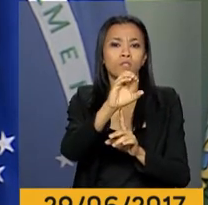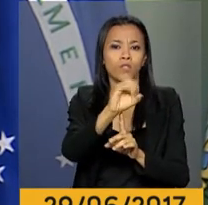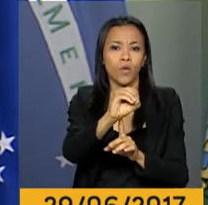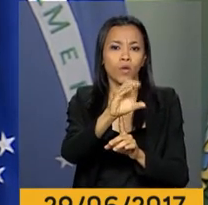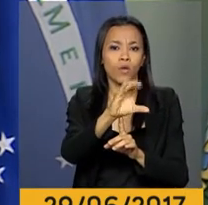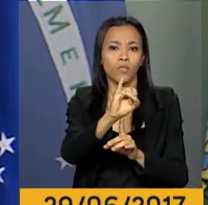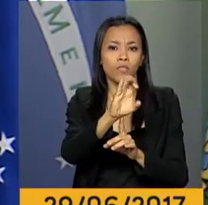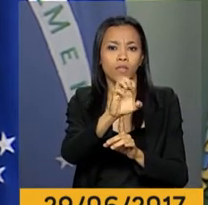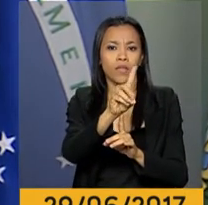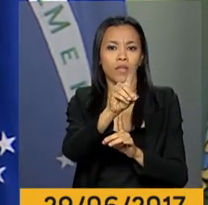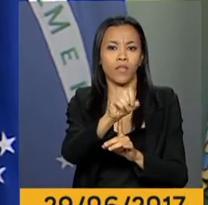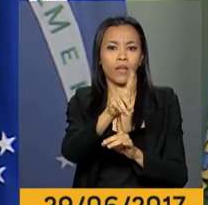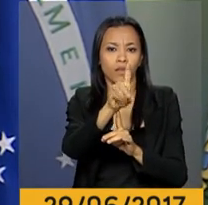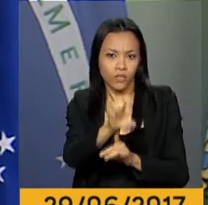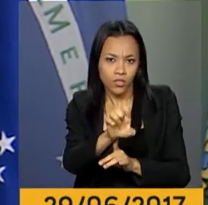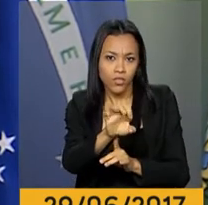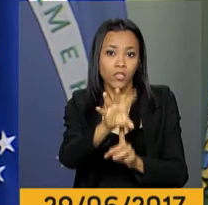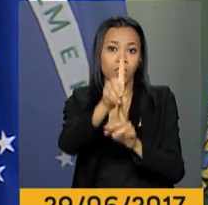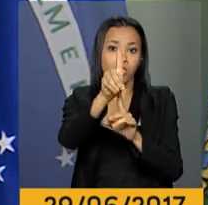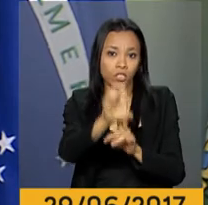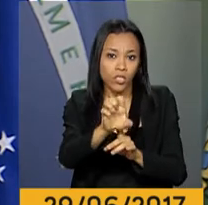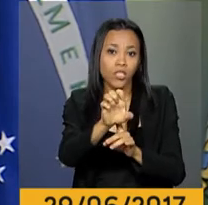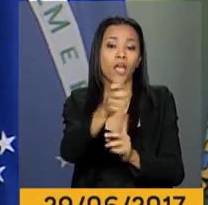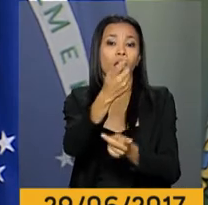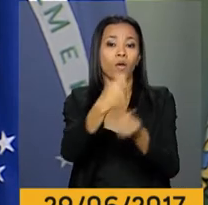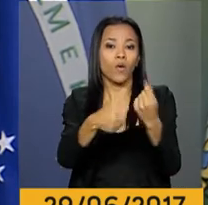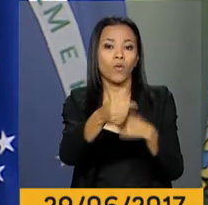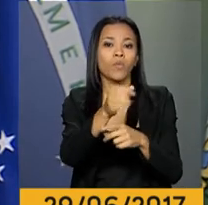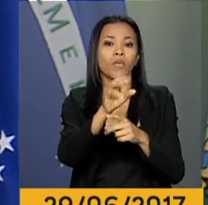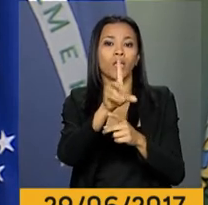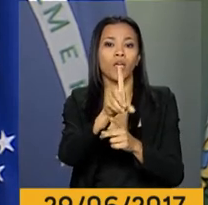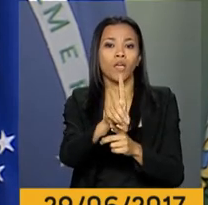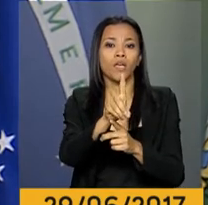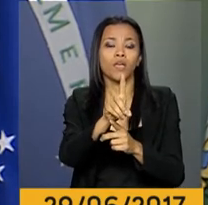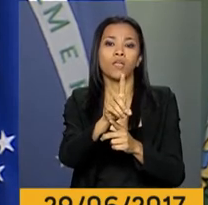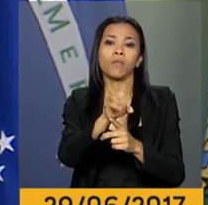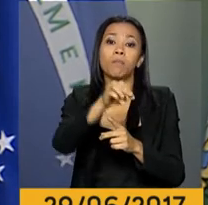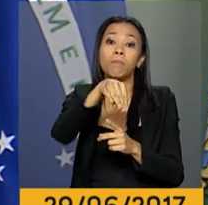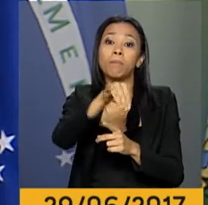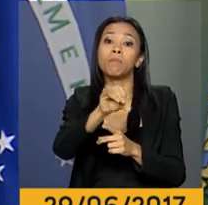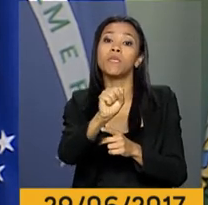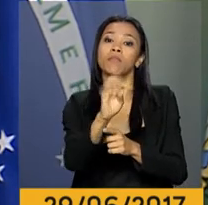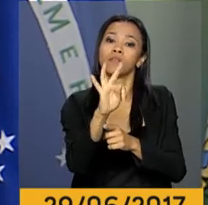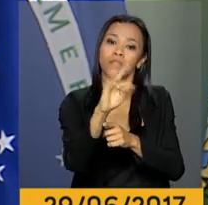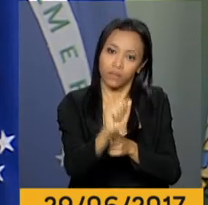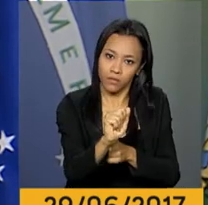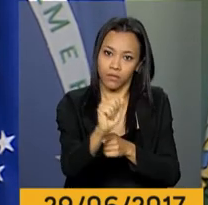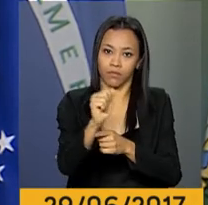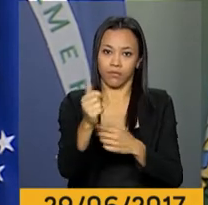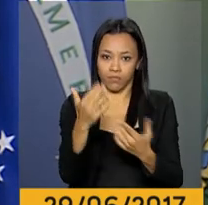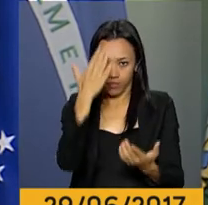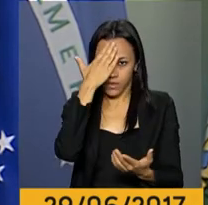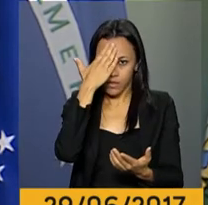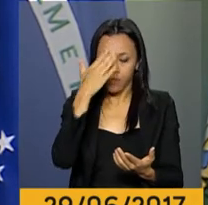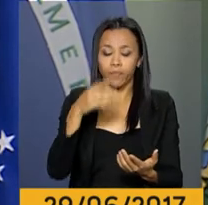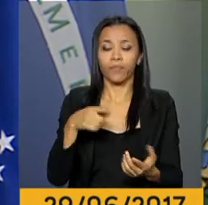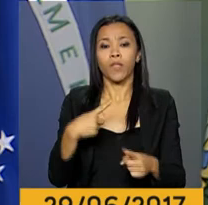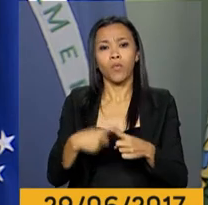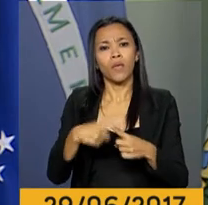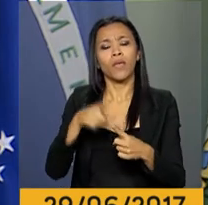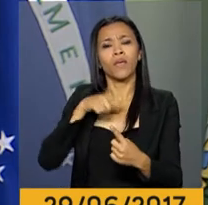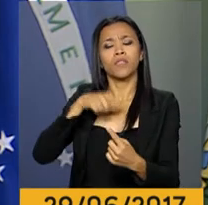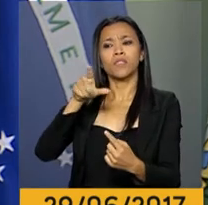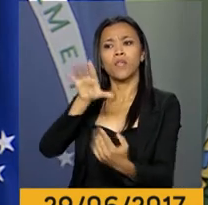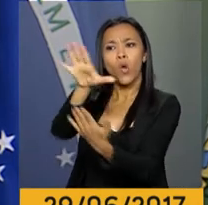na verdade adotou-se até critérios legislativos critérios jurídicos da administração privada quer